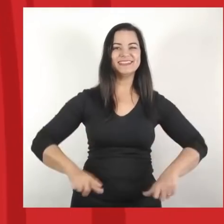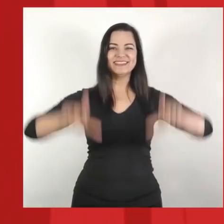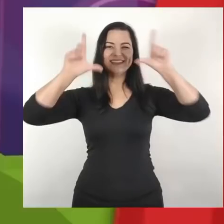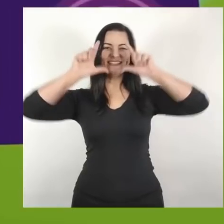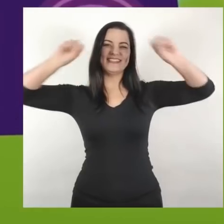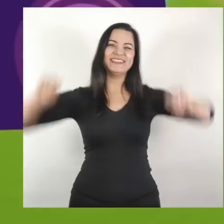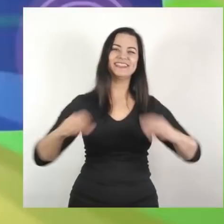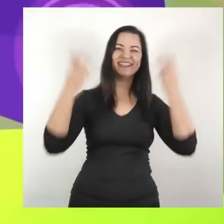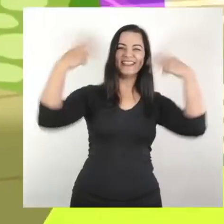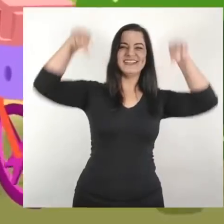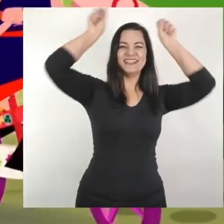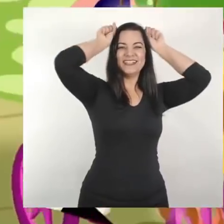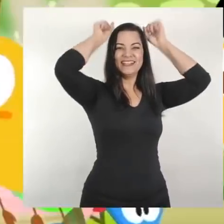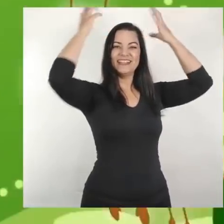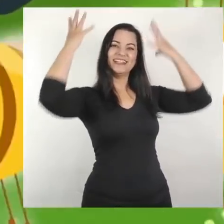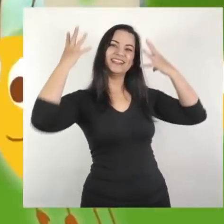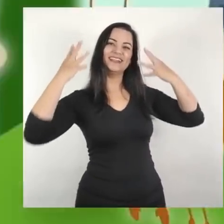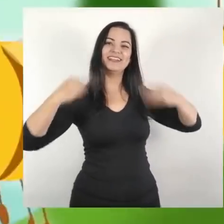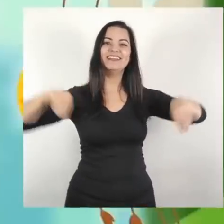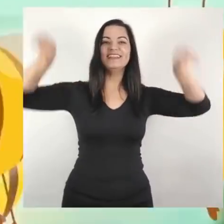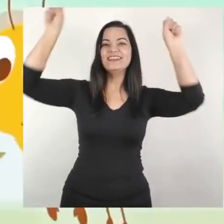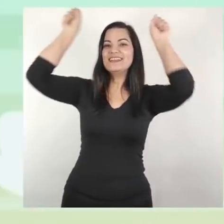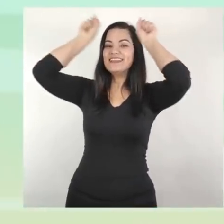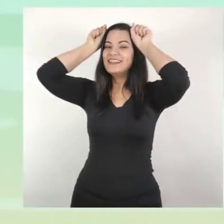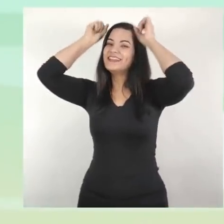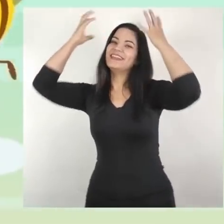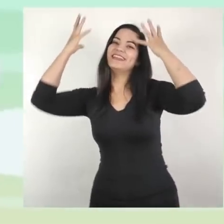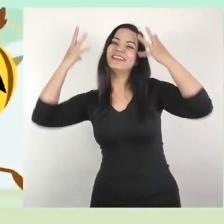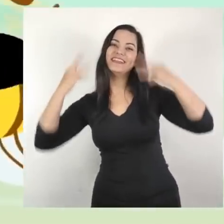Esse é o show da Luna, Luna,